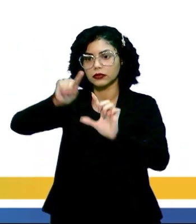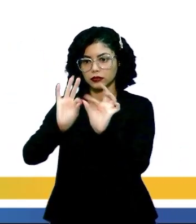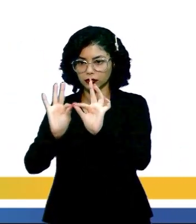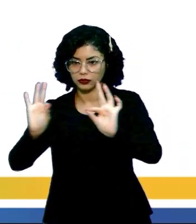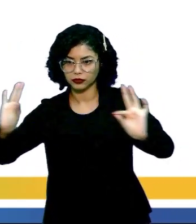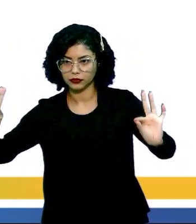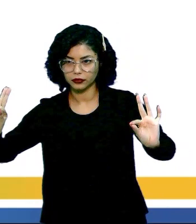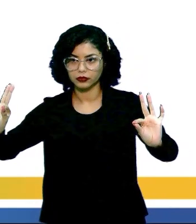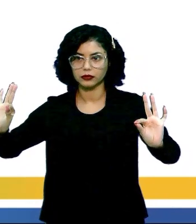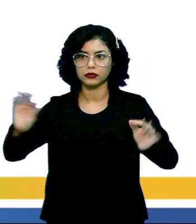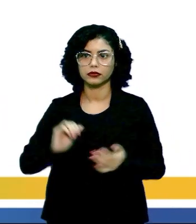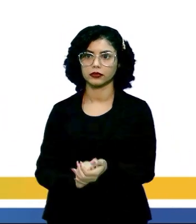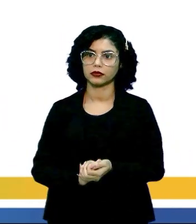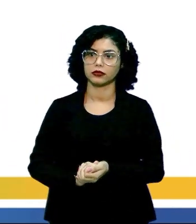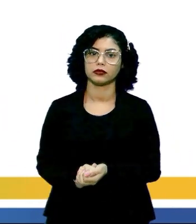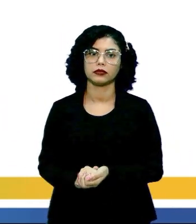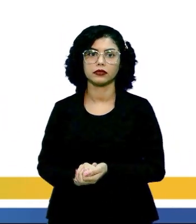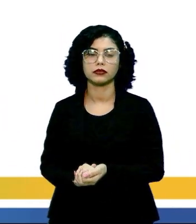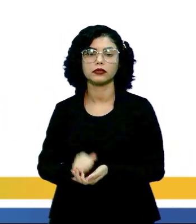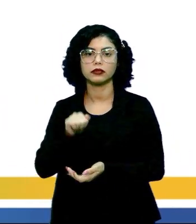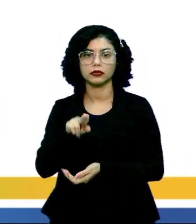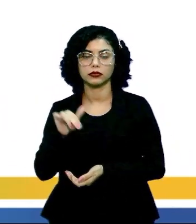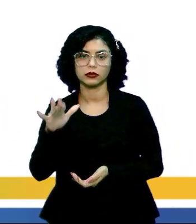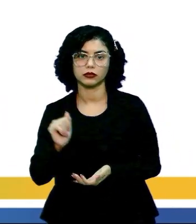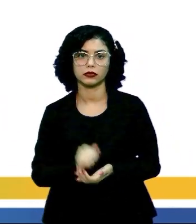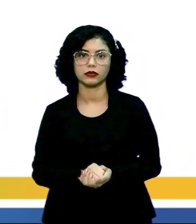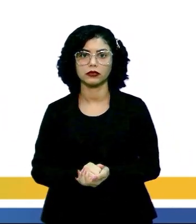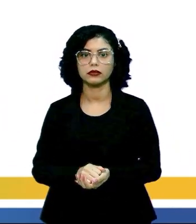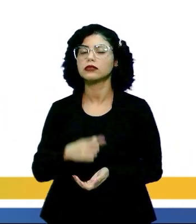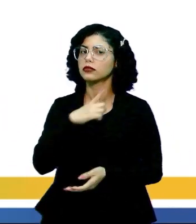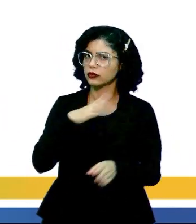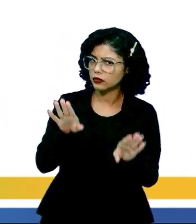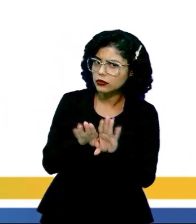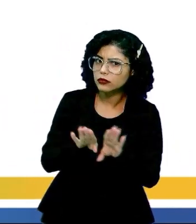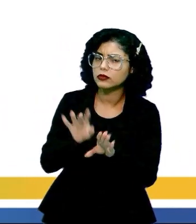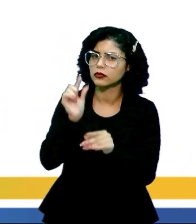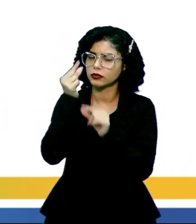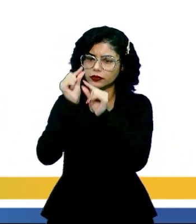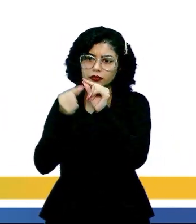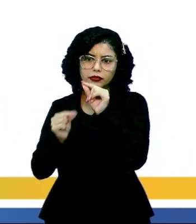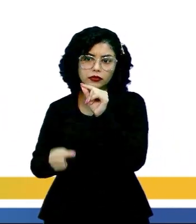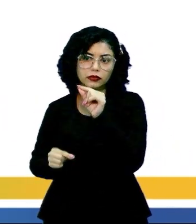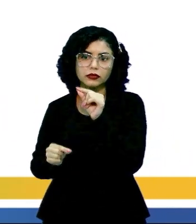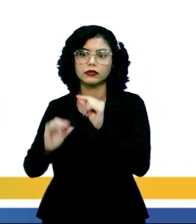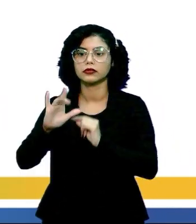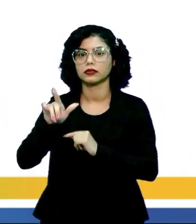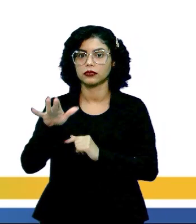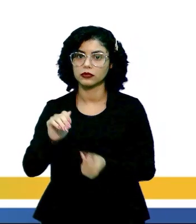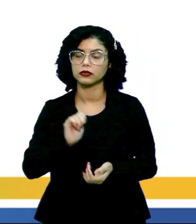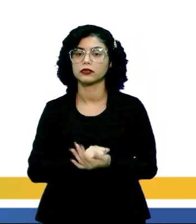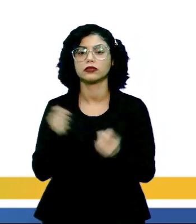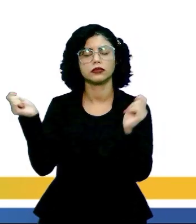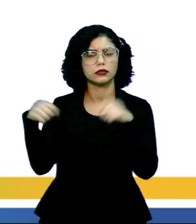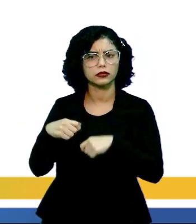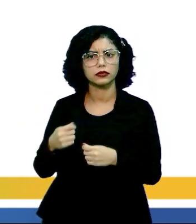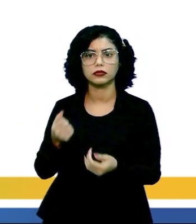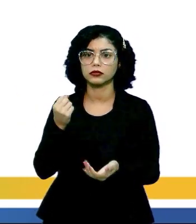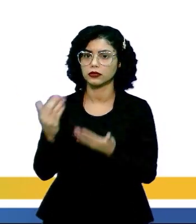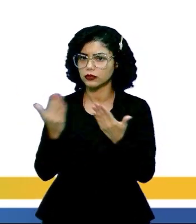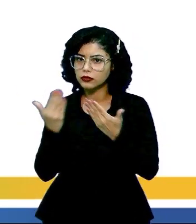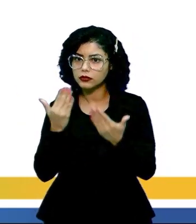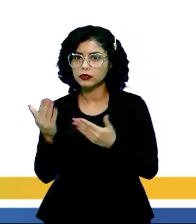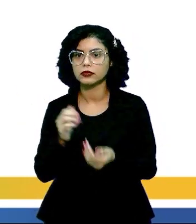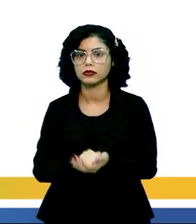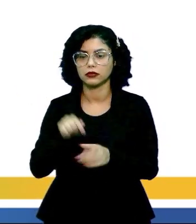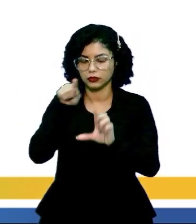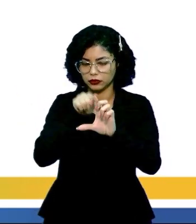dos diâmetros de um nanofio e de um fio de cabelo, possibilitando